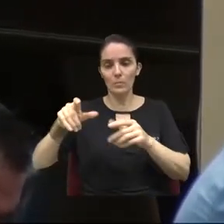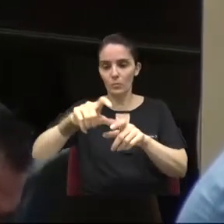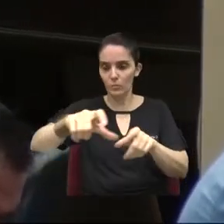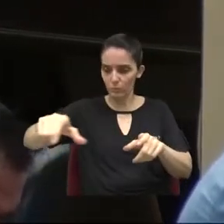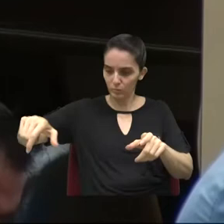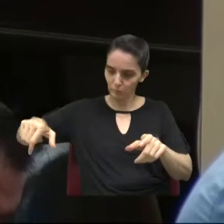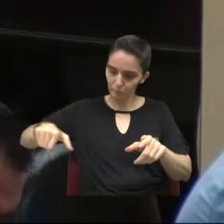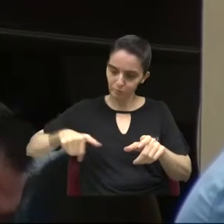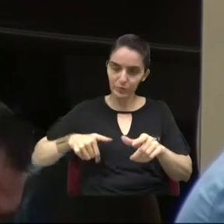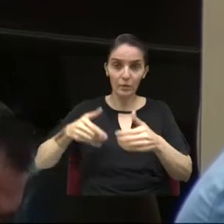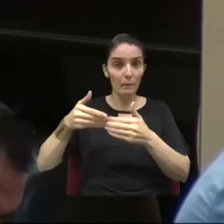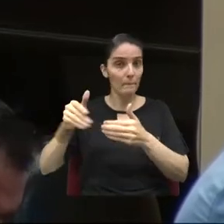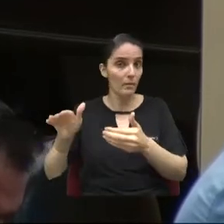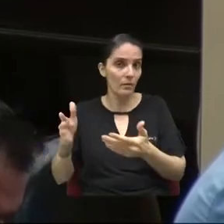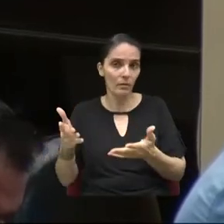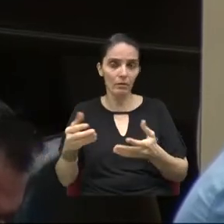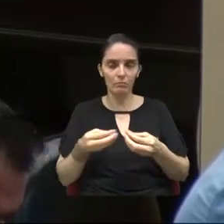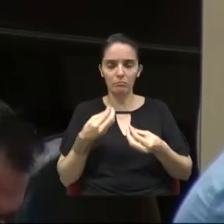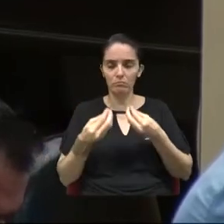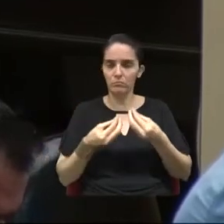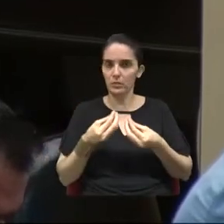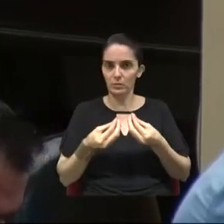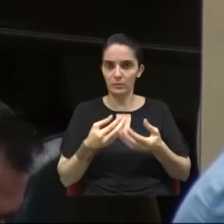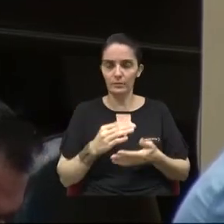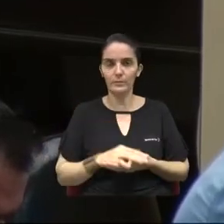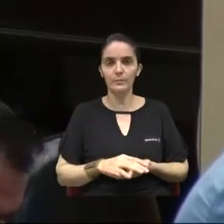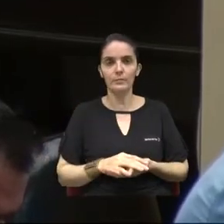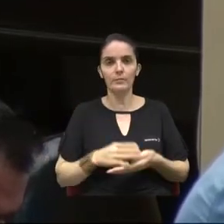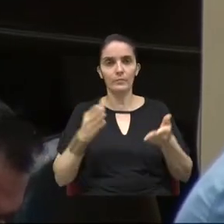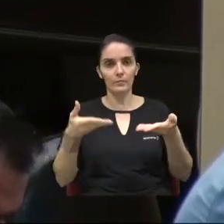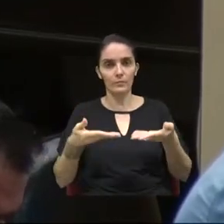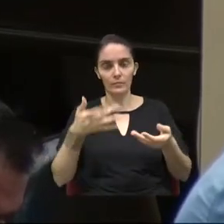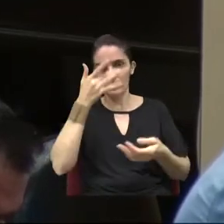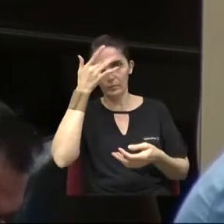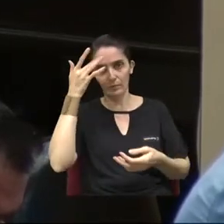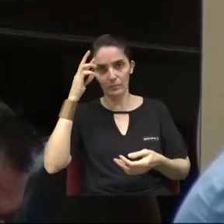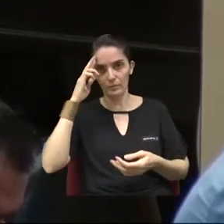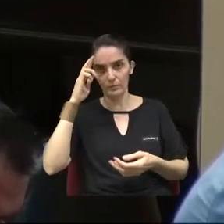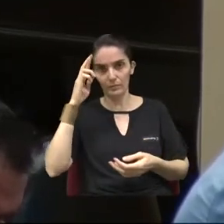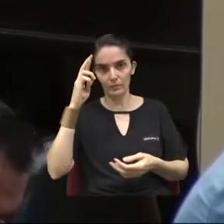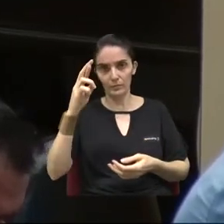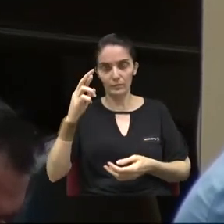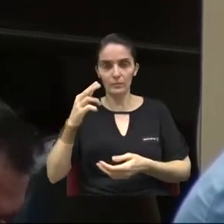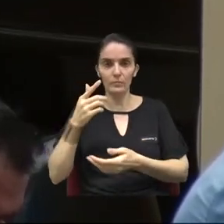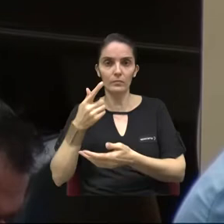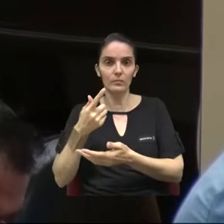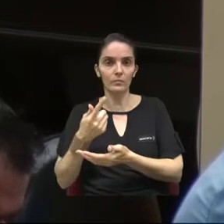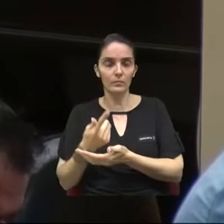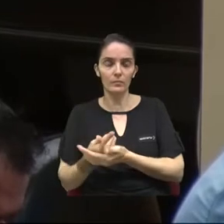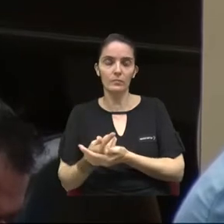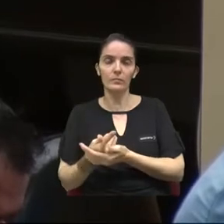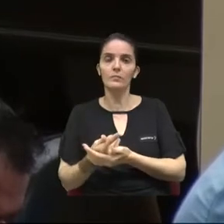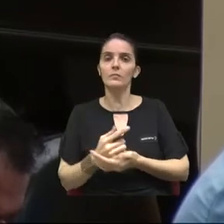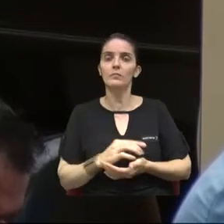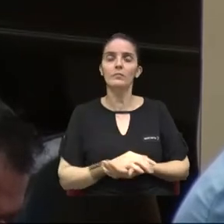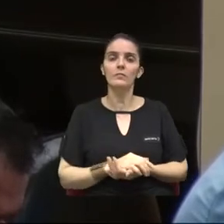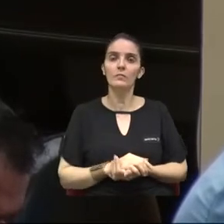área no Limeirão. E o proprietário que acabou comprando, isso